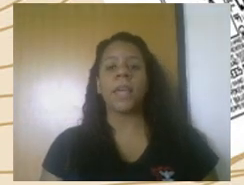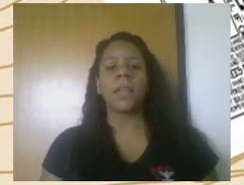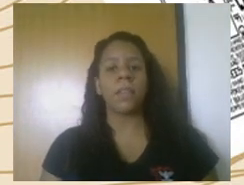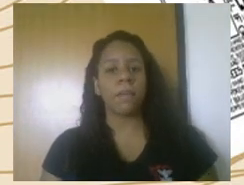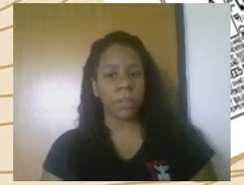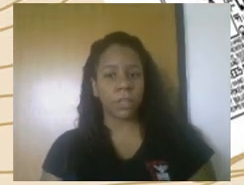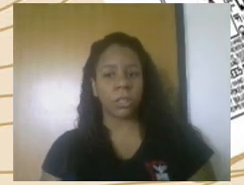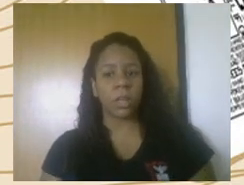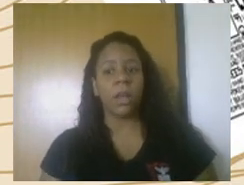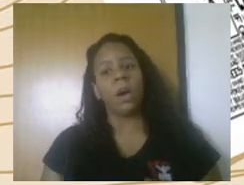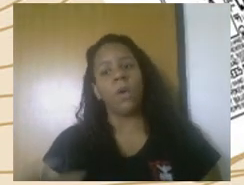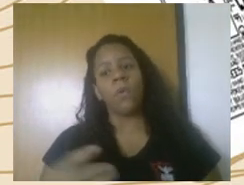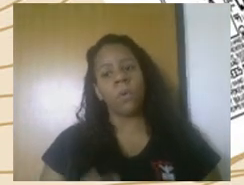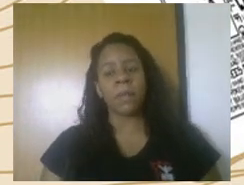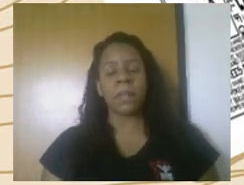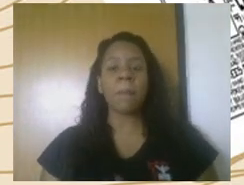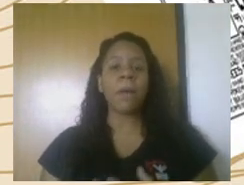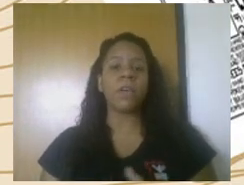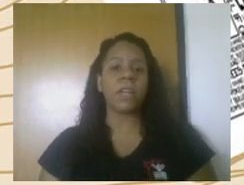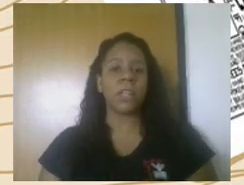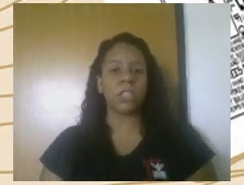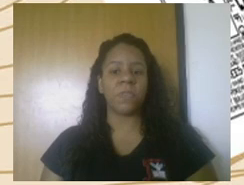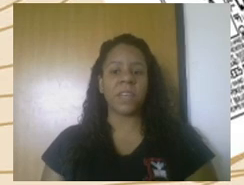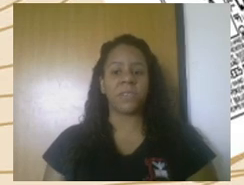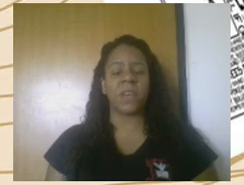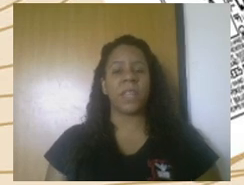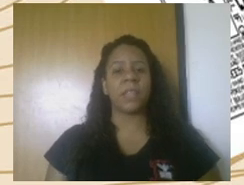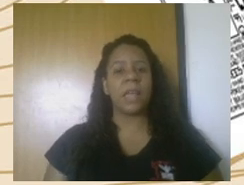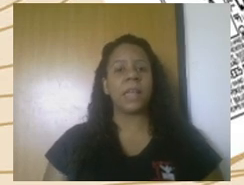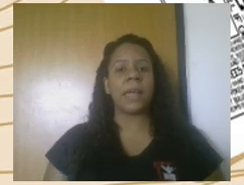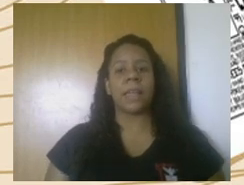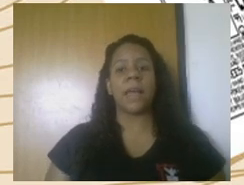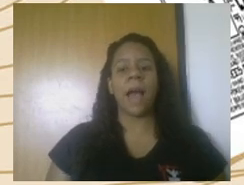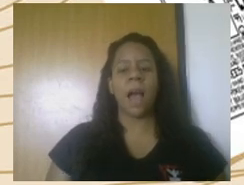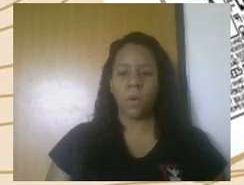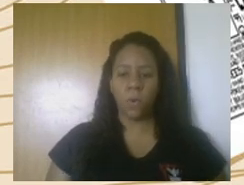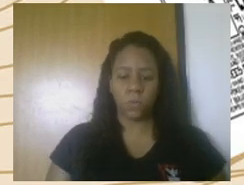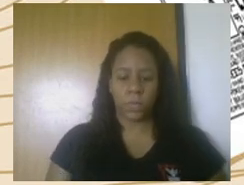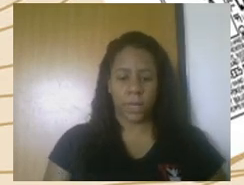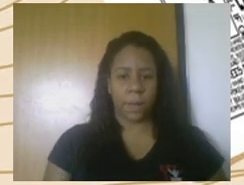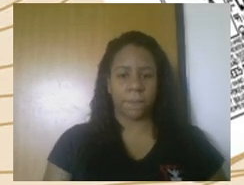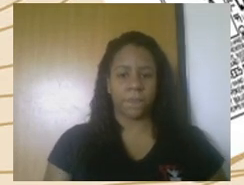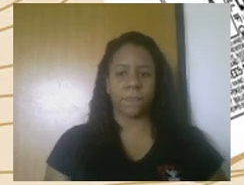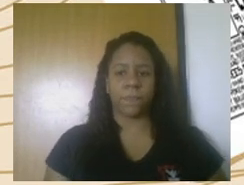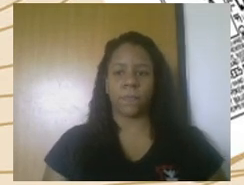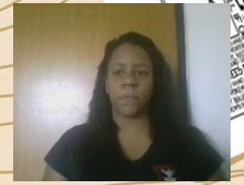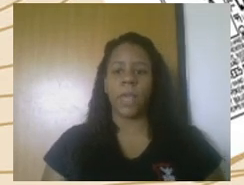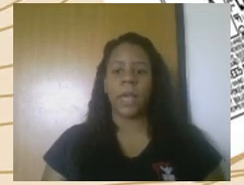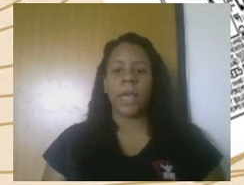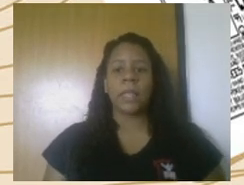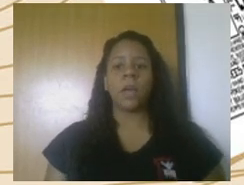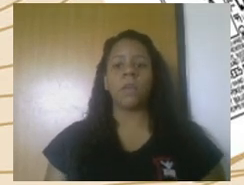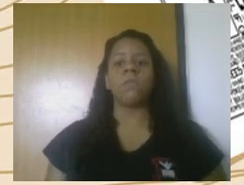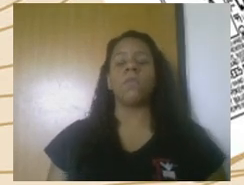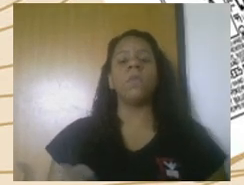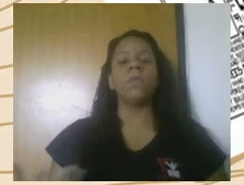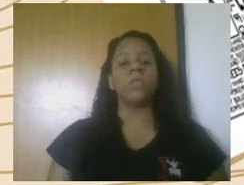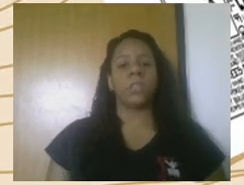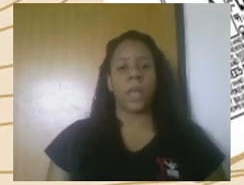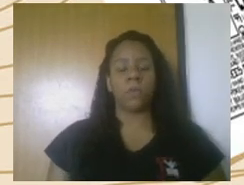e entrevista. Uma, na maioria das vezes, vai estar interligada à outra.